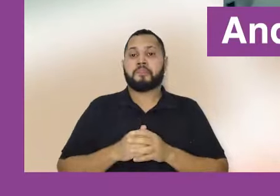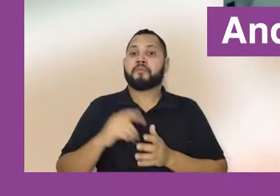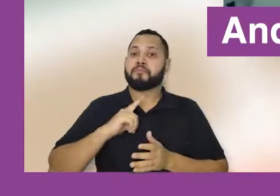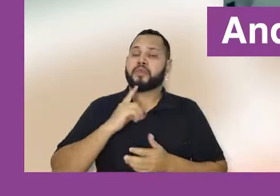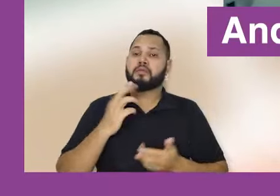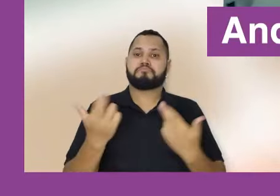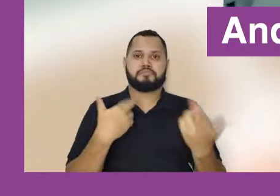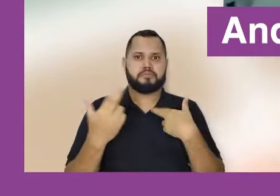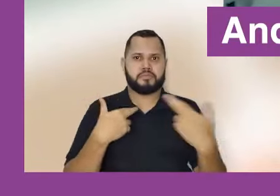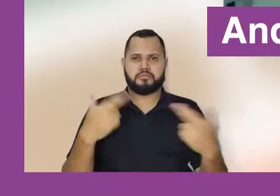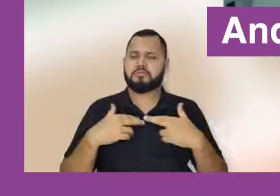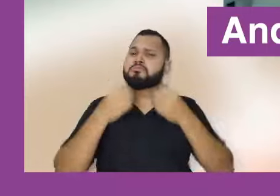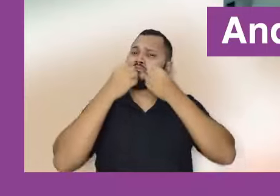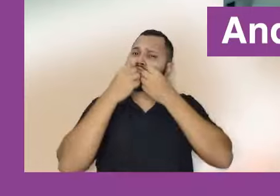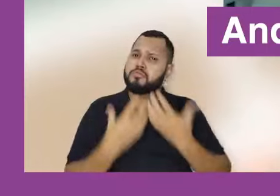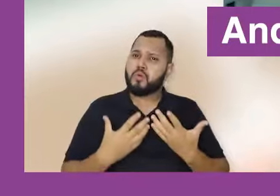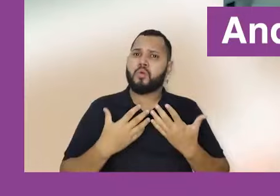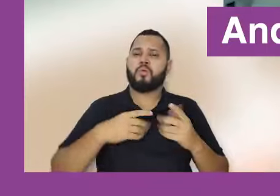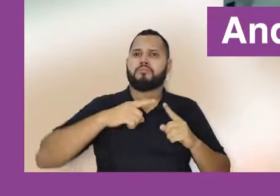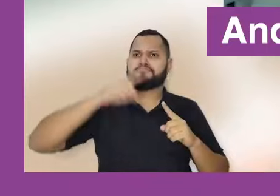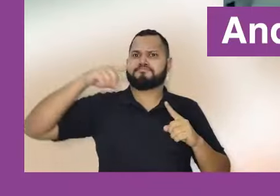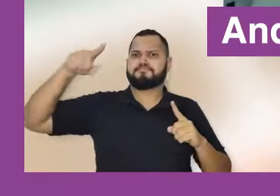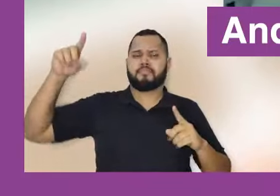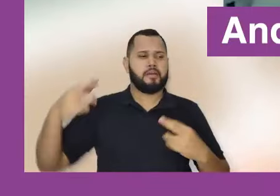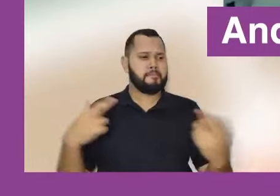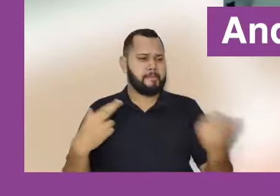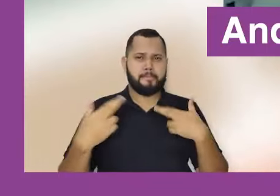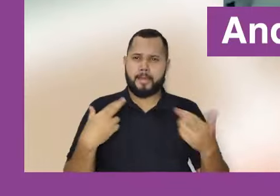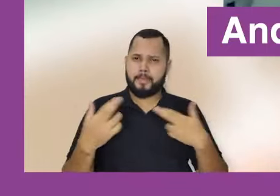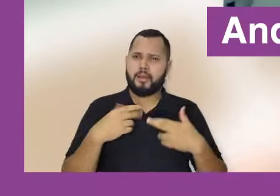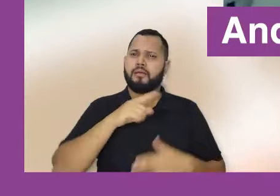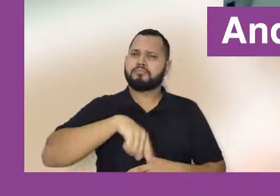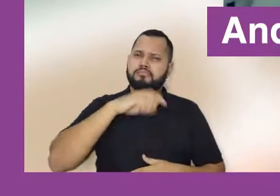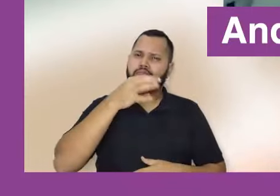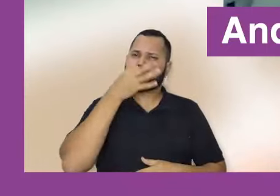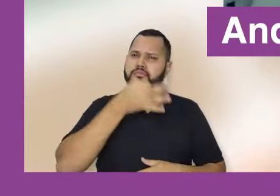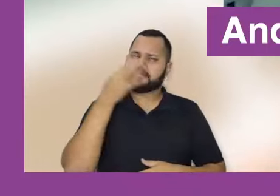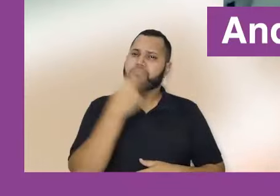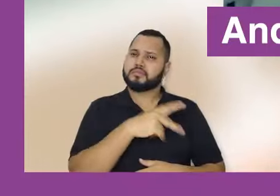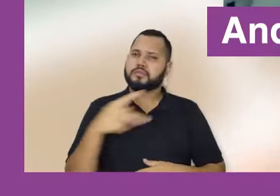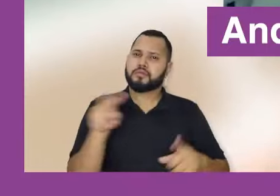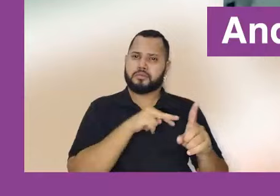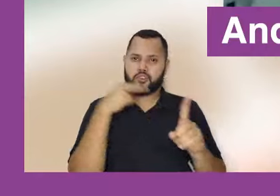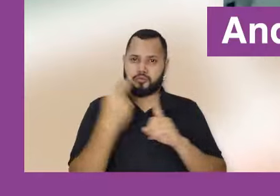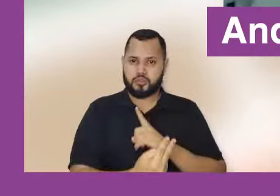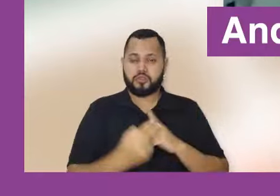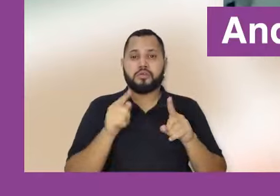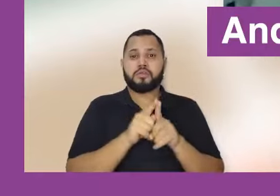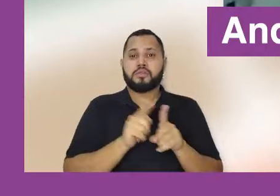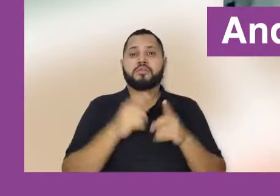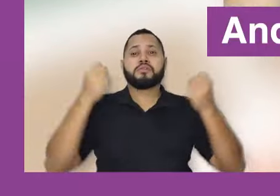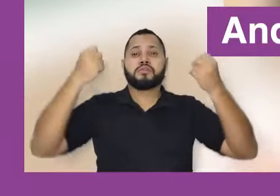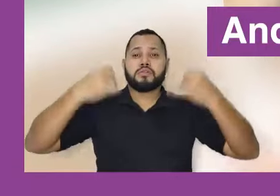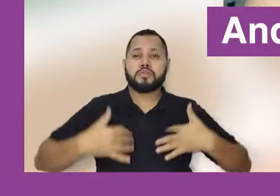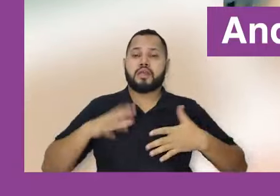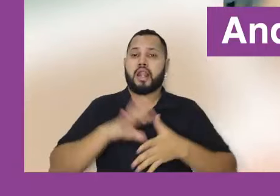a gente teve um índice de participação muito relevante né das pessoas contando as suas perspectivas E aí estamos